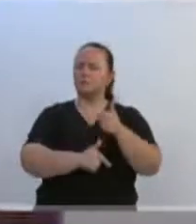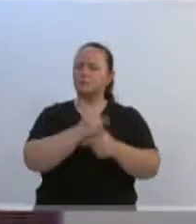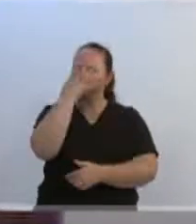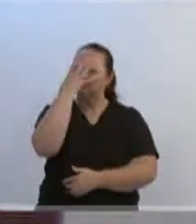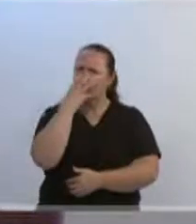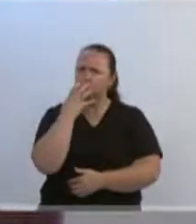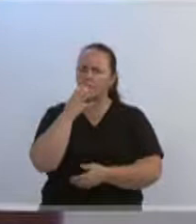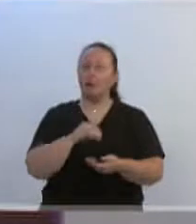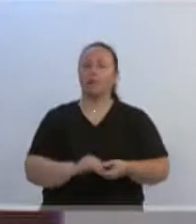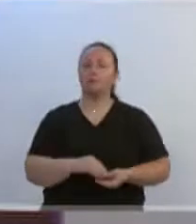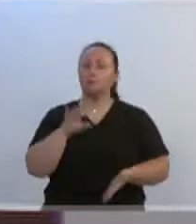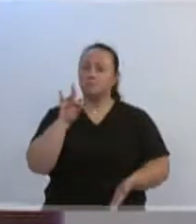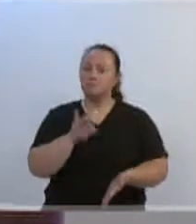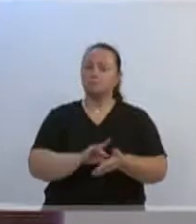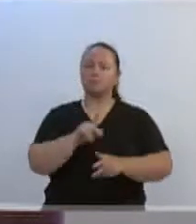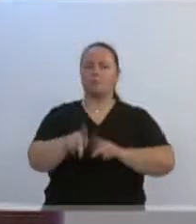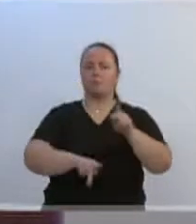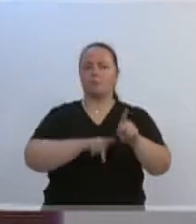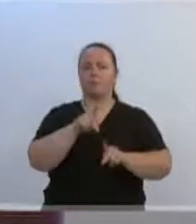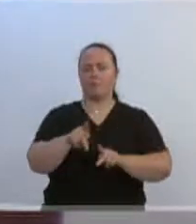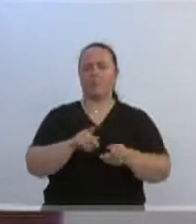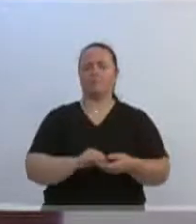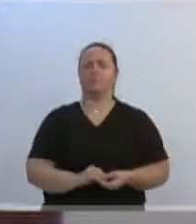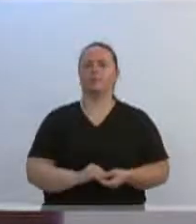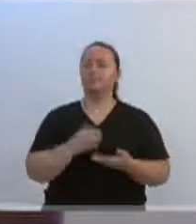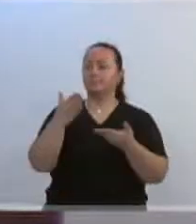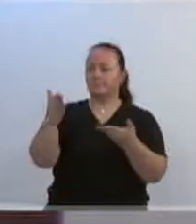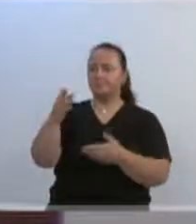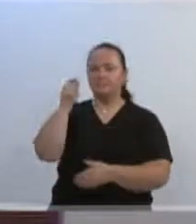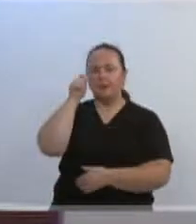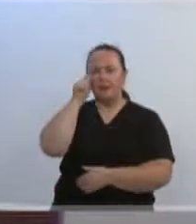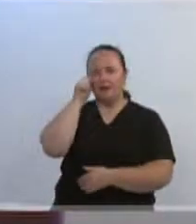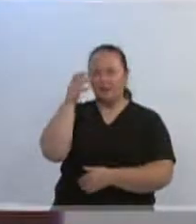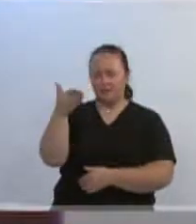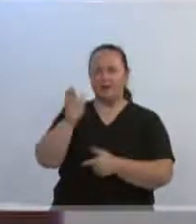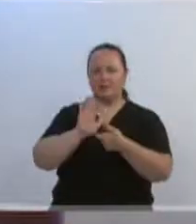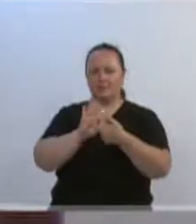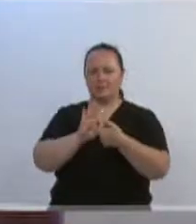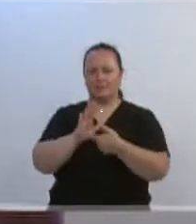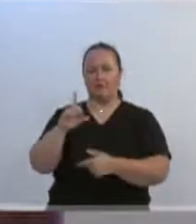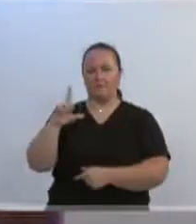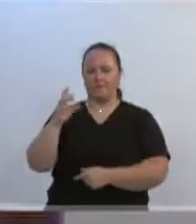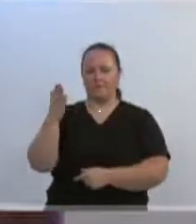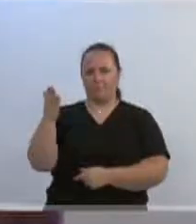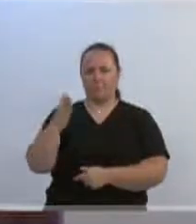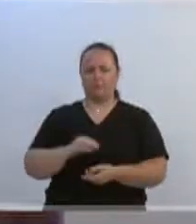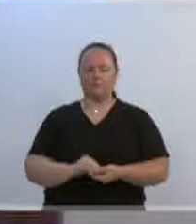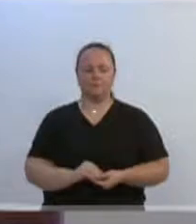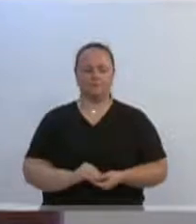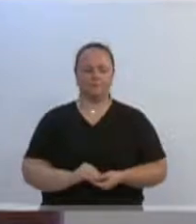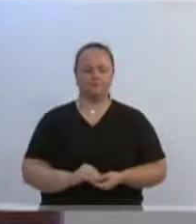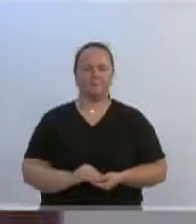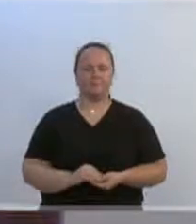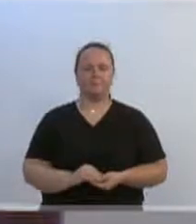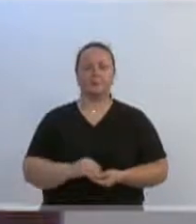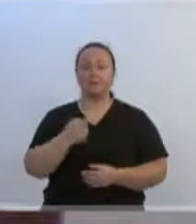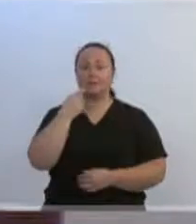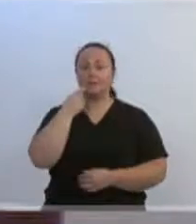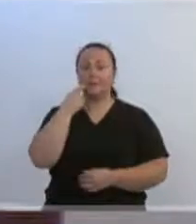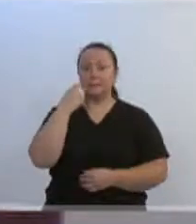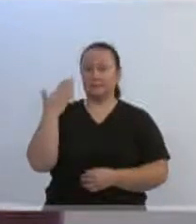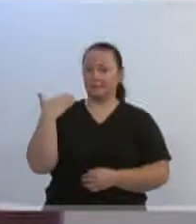aquilo que realmente pouco preciso nosso novo parceiro categoria mostrar sua primeira foto de oportunidade sexta feira que passou